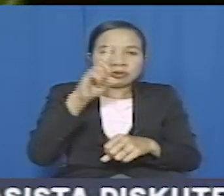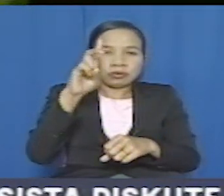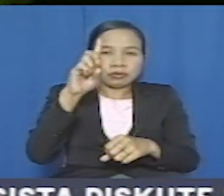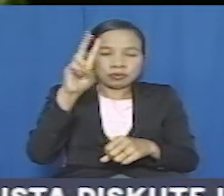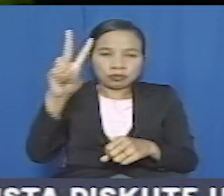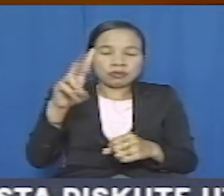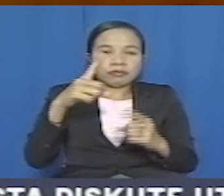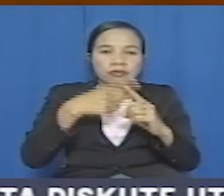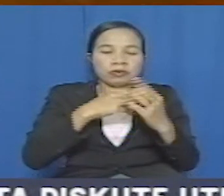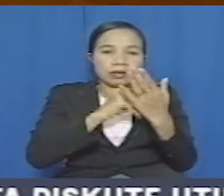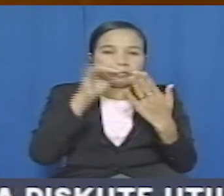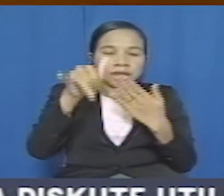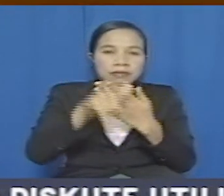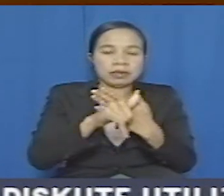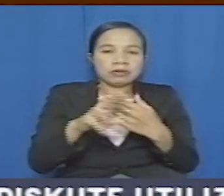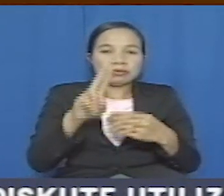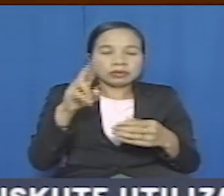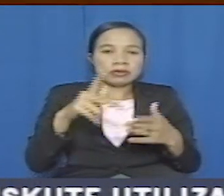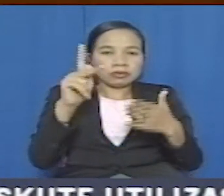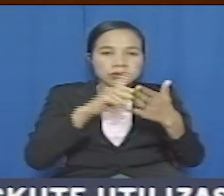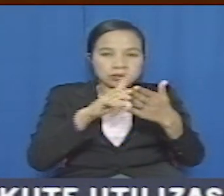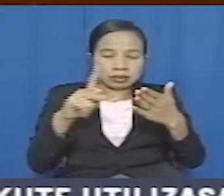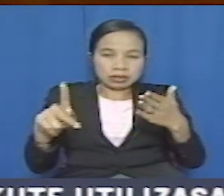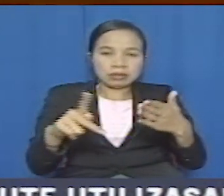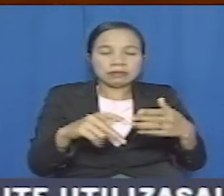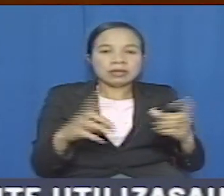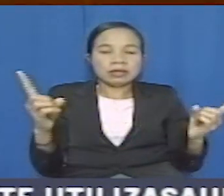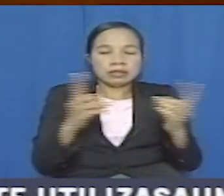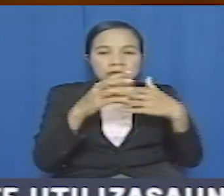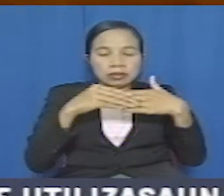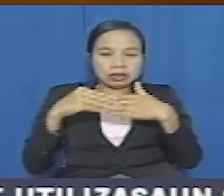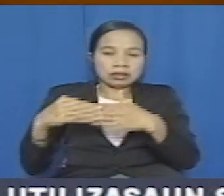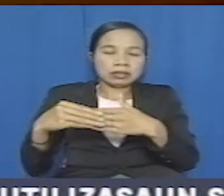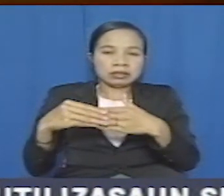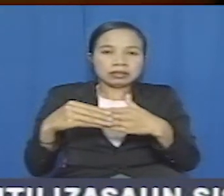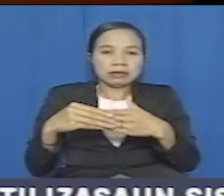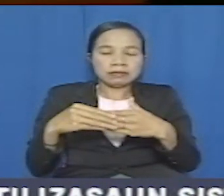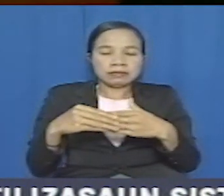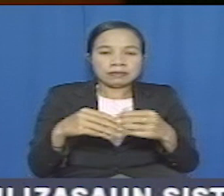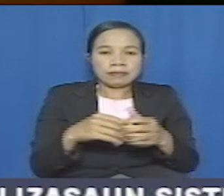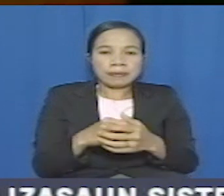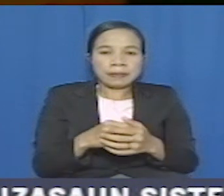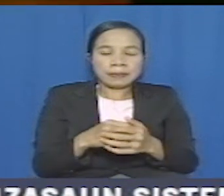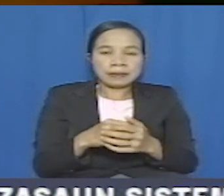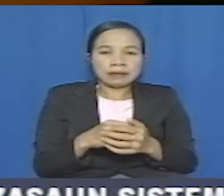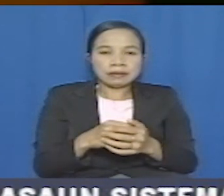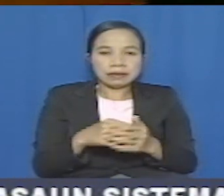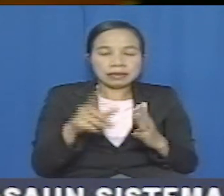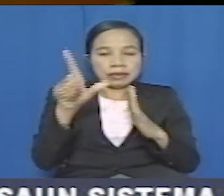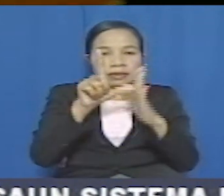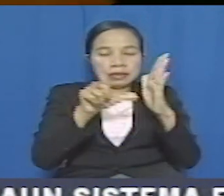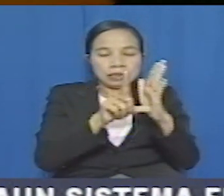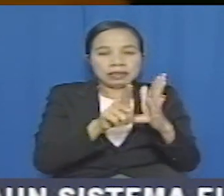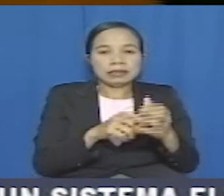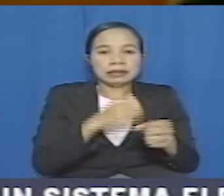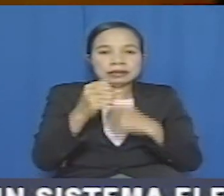sanolo resinwalu. Arguido acusado o crime obstrução à autoridade pública o artigo atus ruhat nulo recintulo Código Processo Penal o moldura